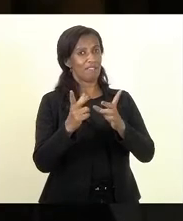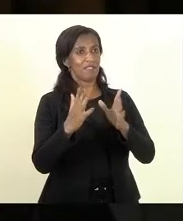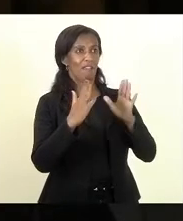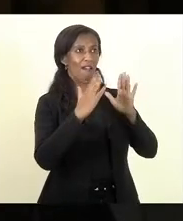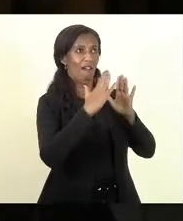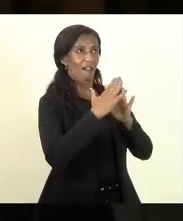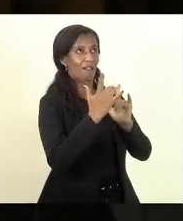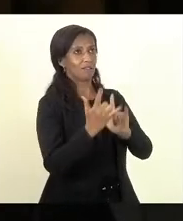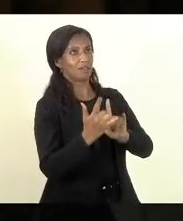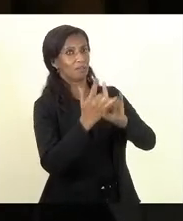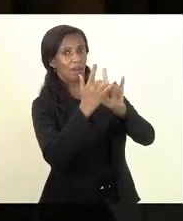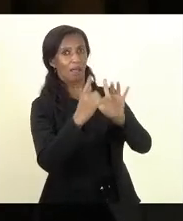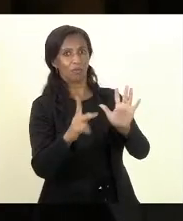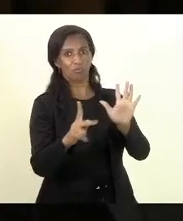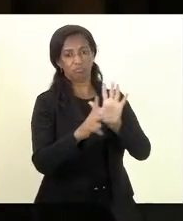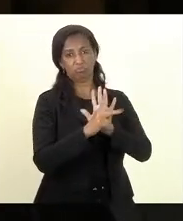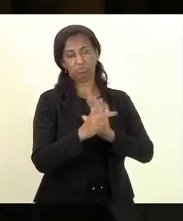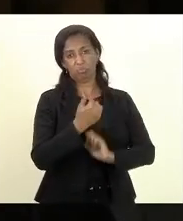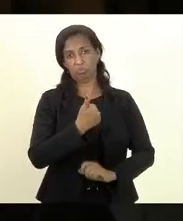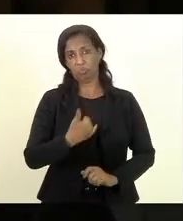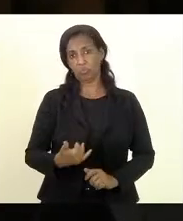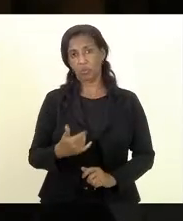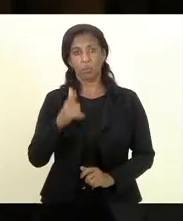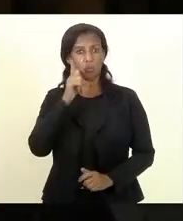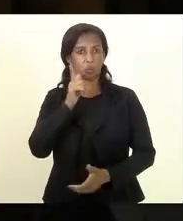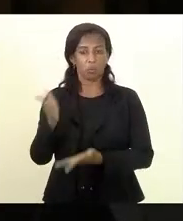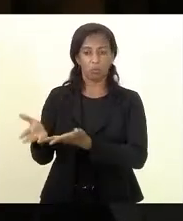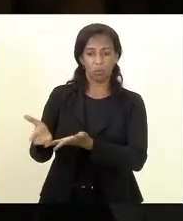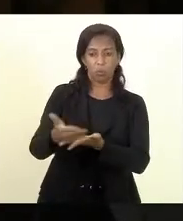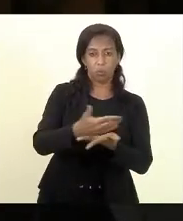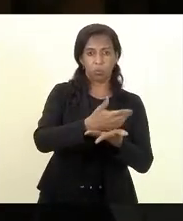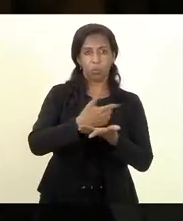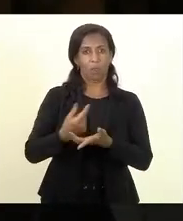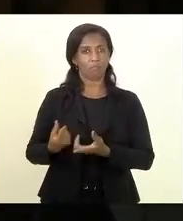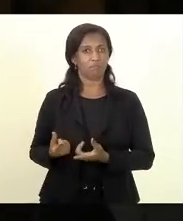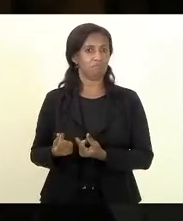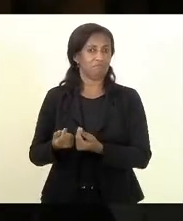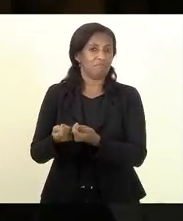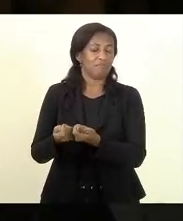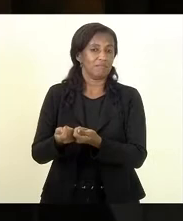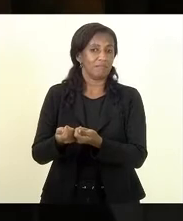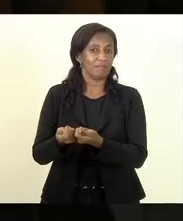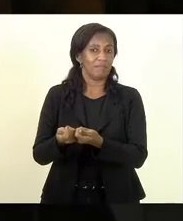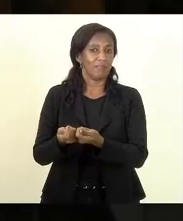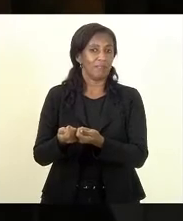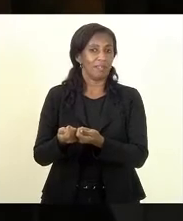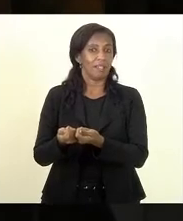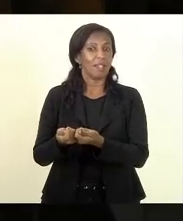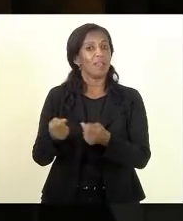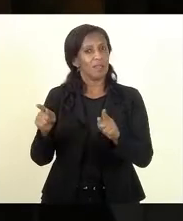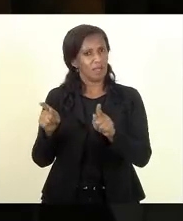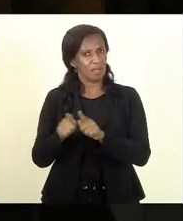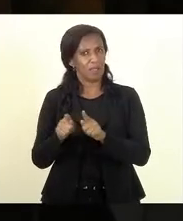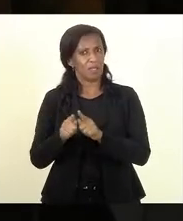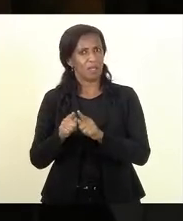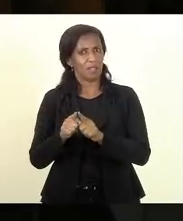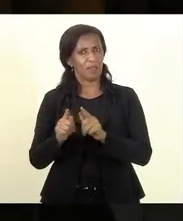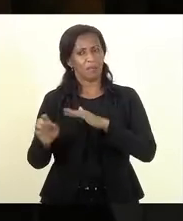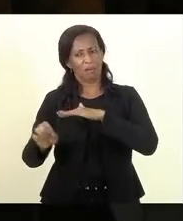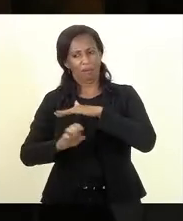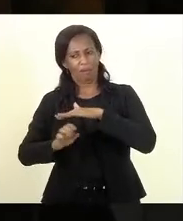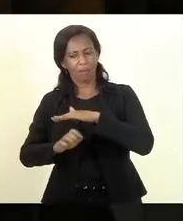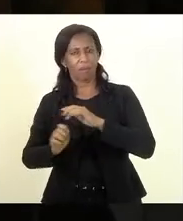inservíveis para capitalizar, né, e para que a própria iniciativa privada faça bom